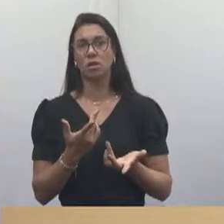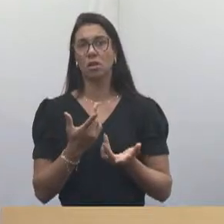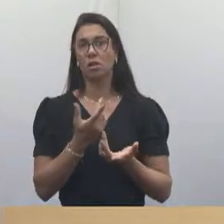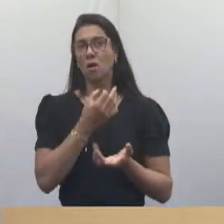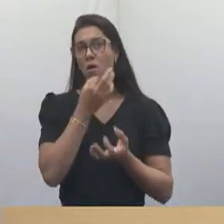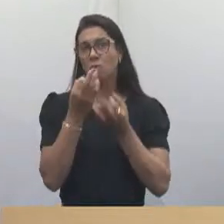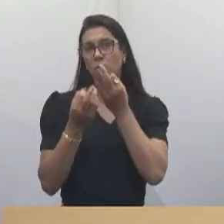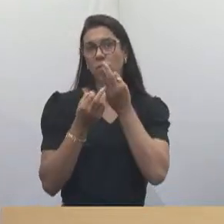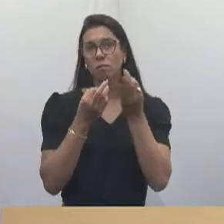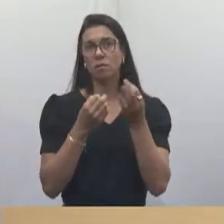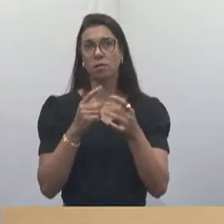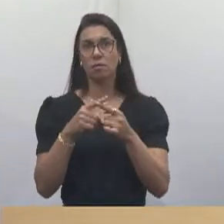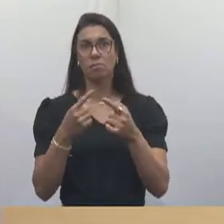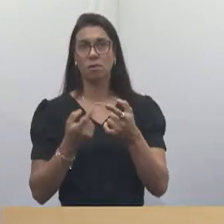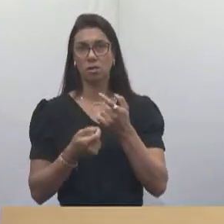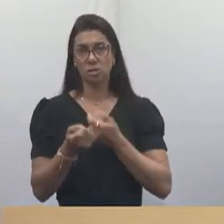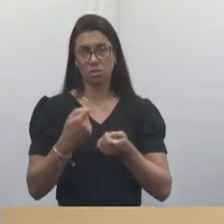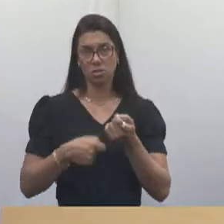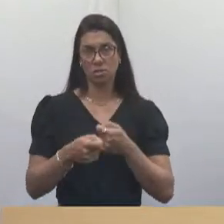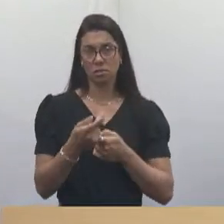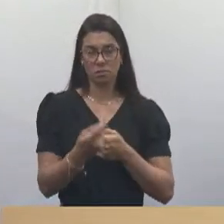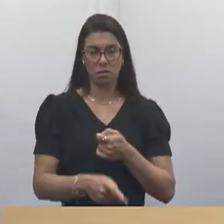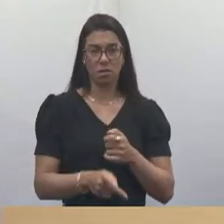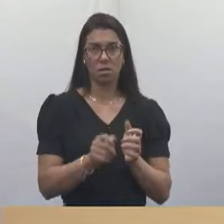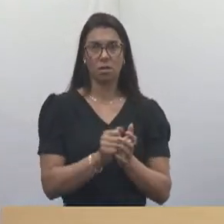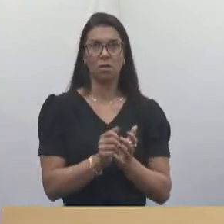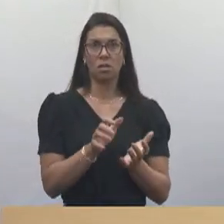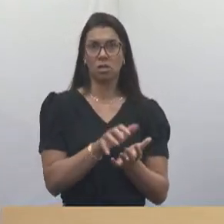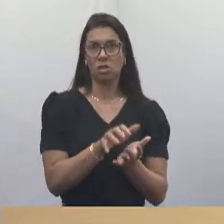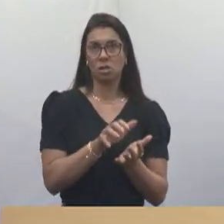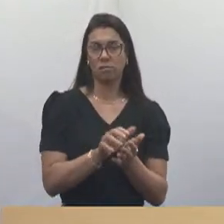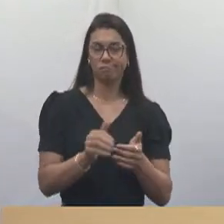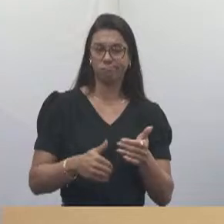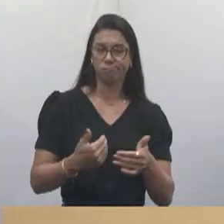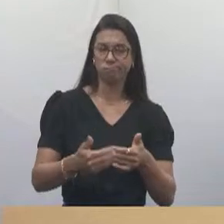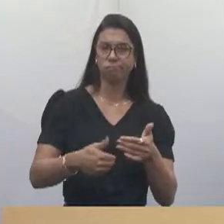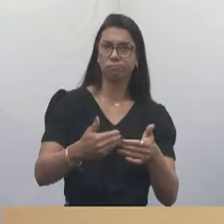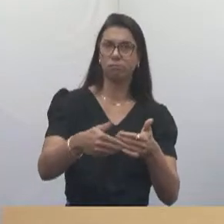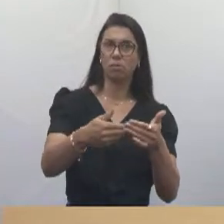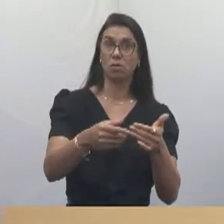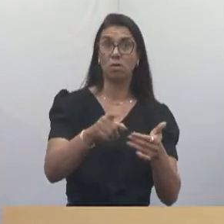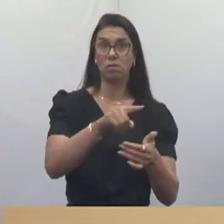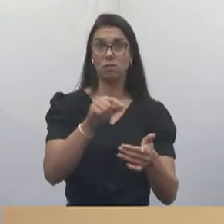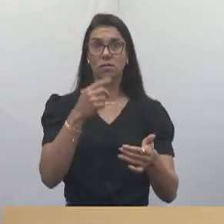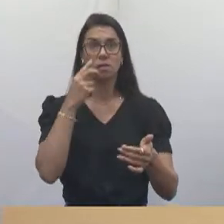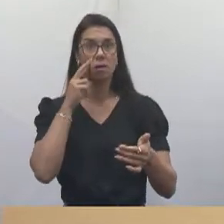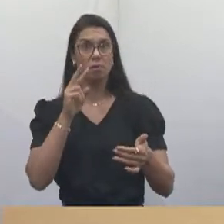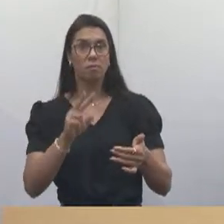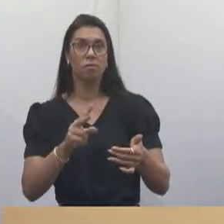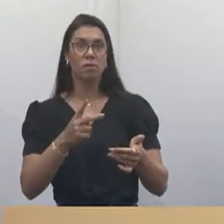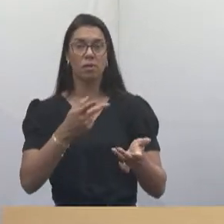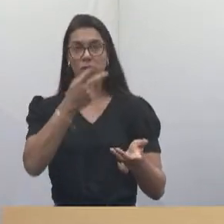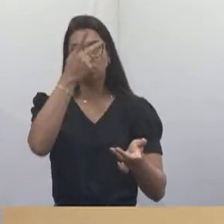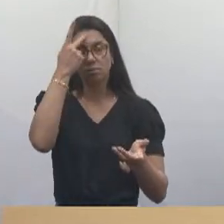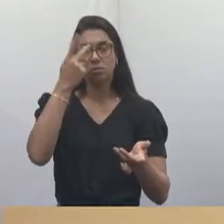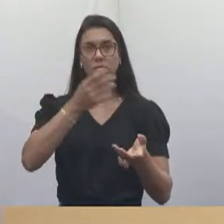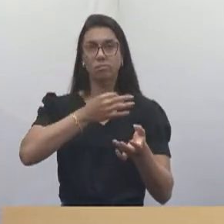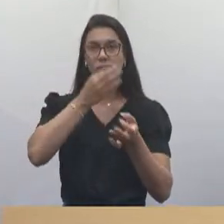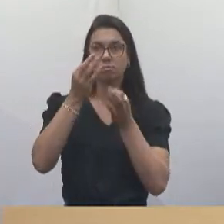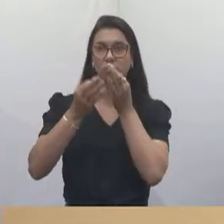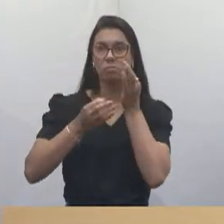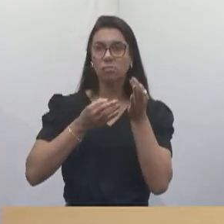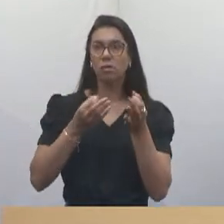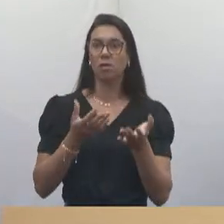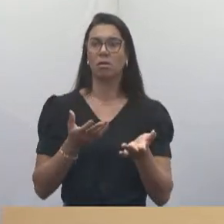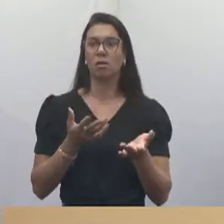gente teve aqui em Jacareí ao longo dos anos. Você vê as falas, parece que a agressividade, Hernani,